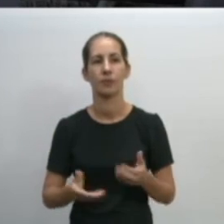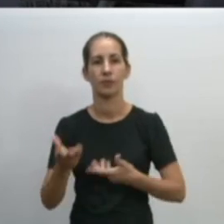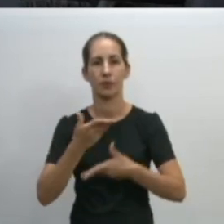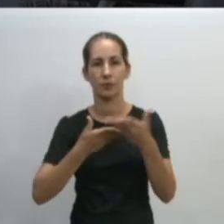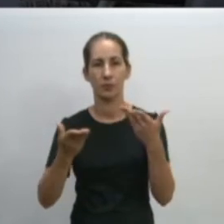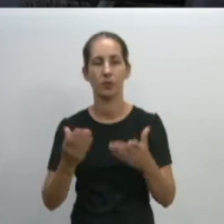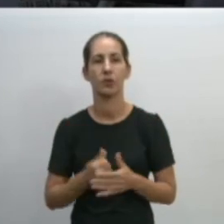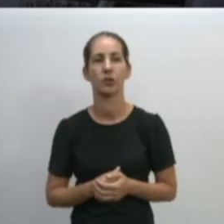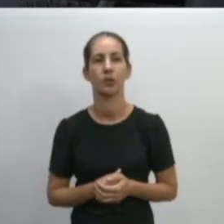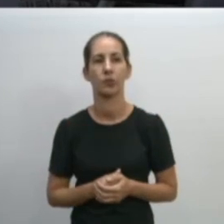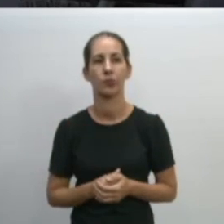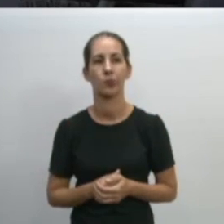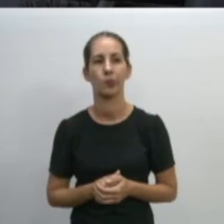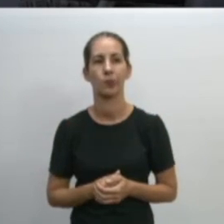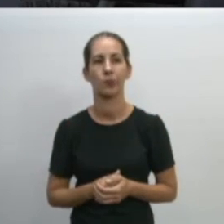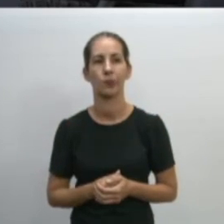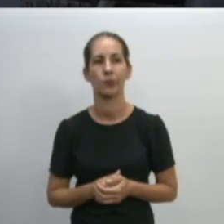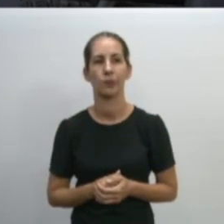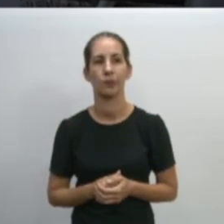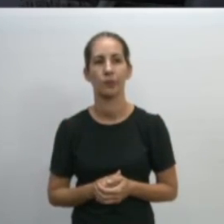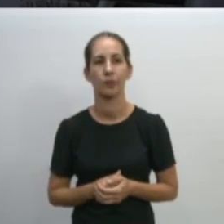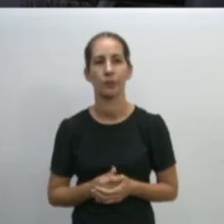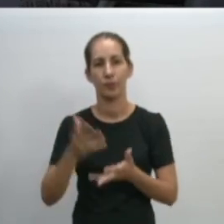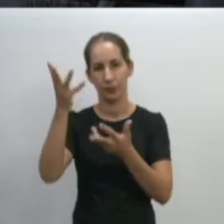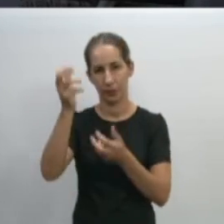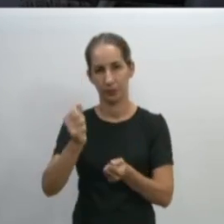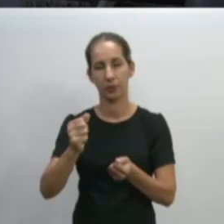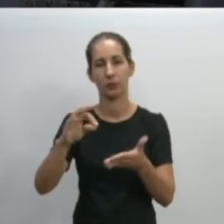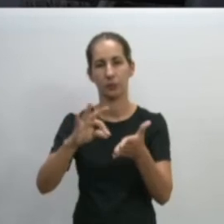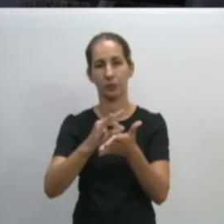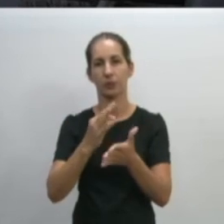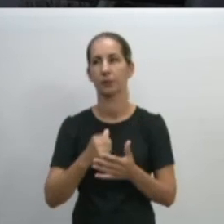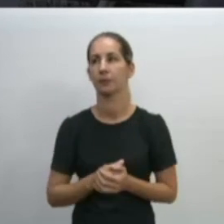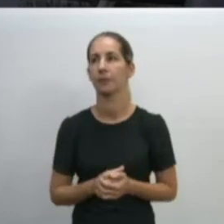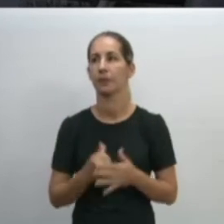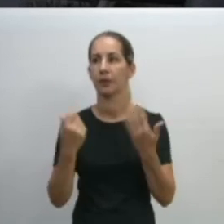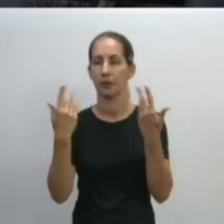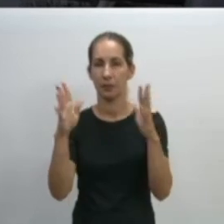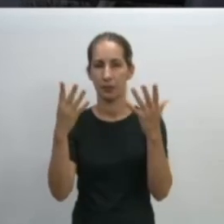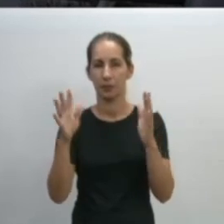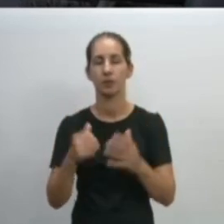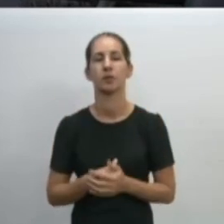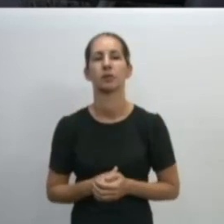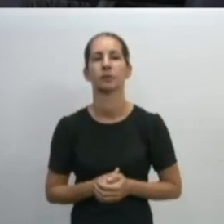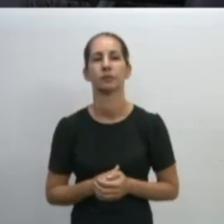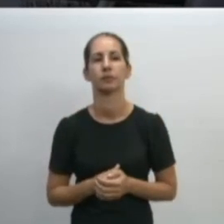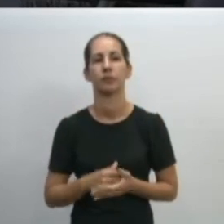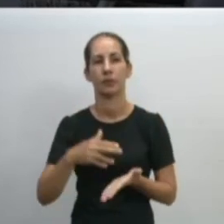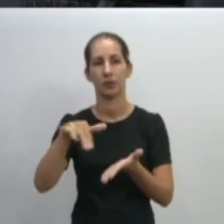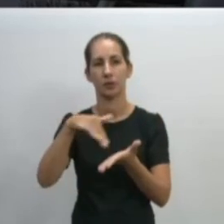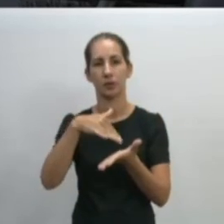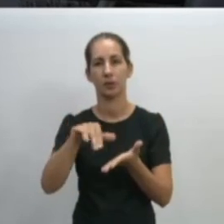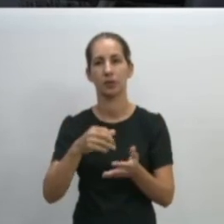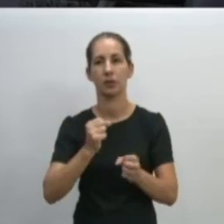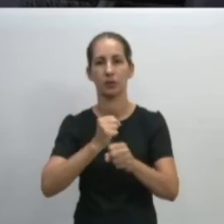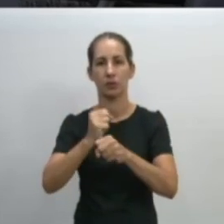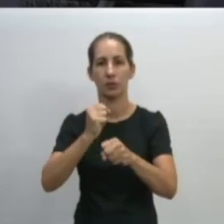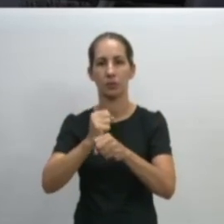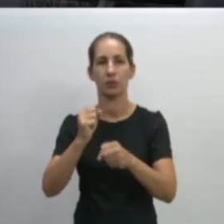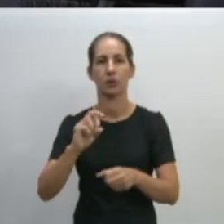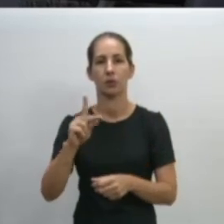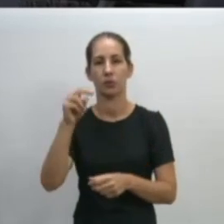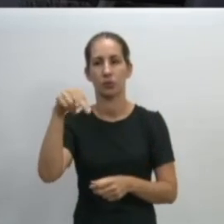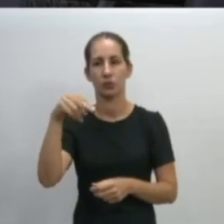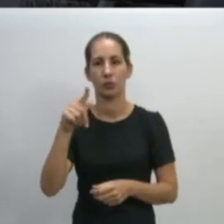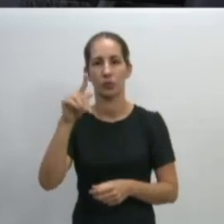proposição. Concedido aí, o vereador e a todos subscreverem. E parabenizar o secretário de obras,